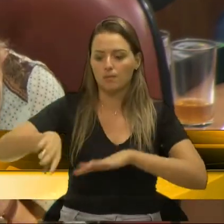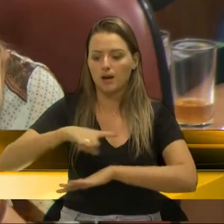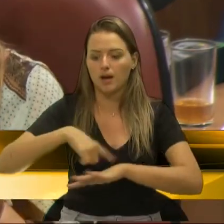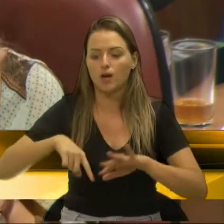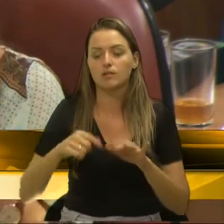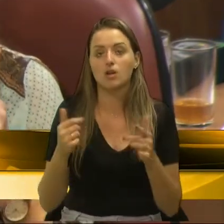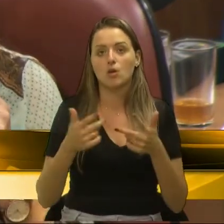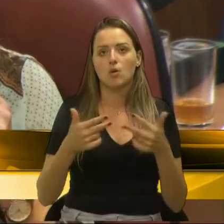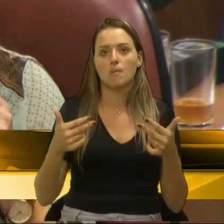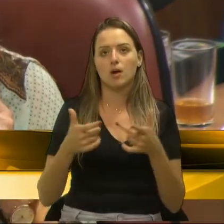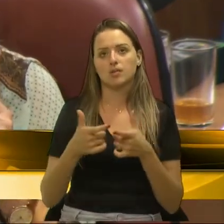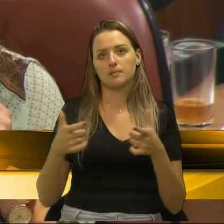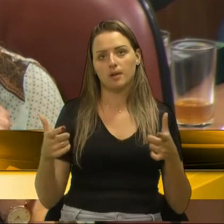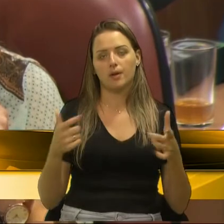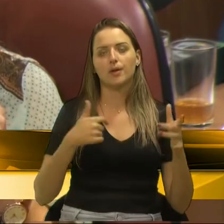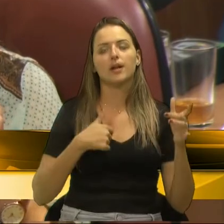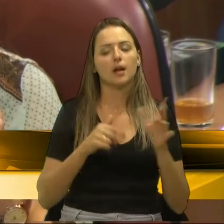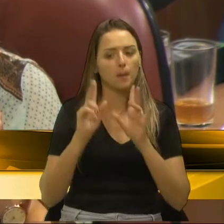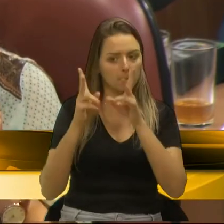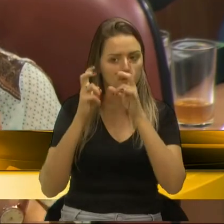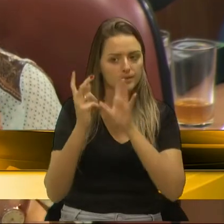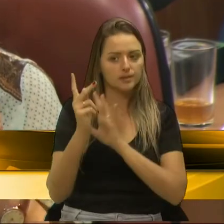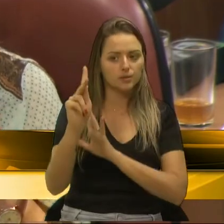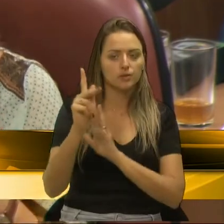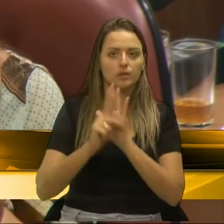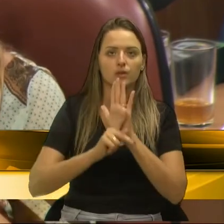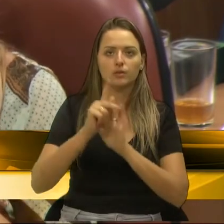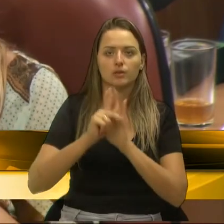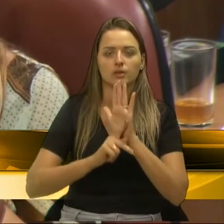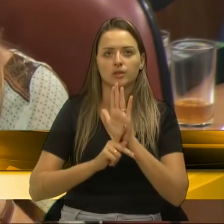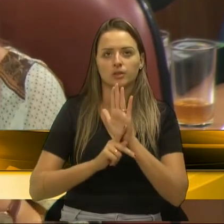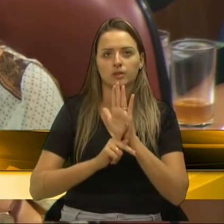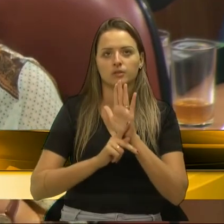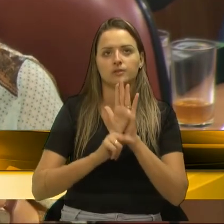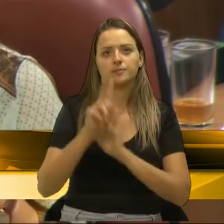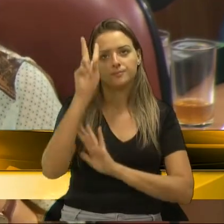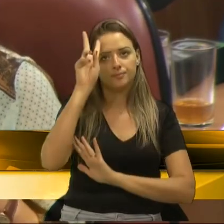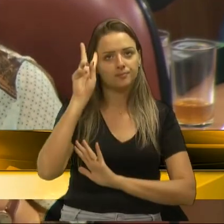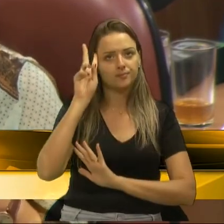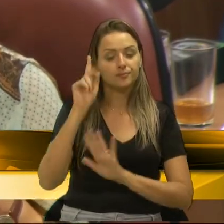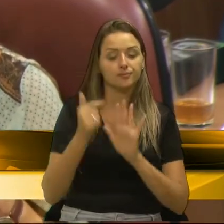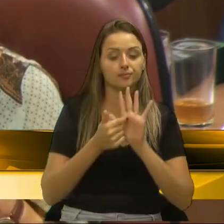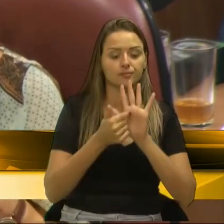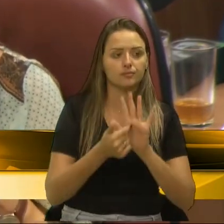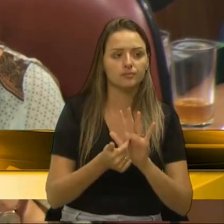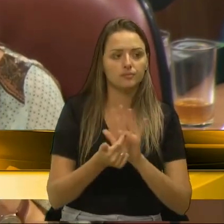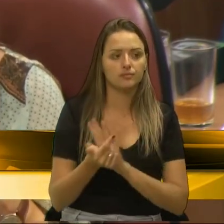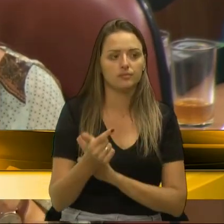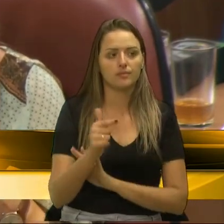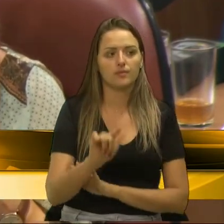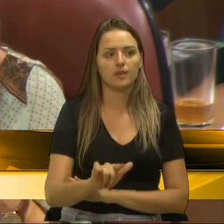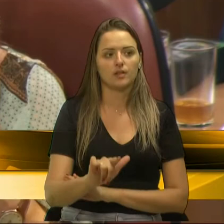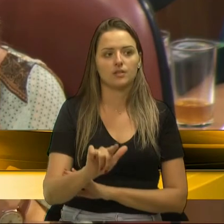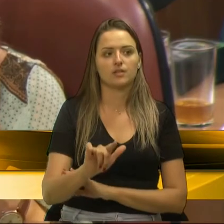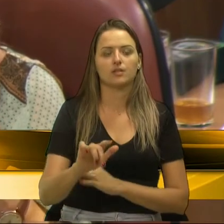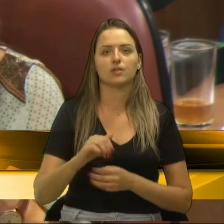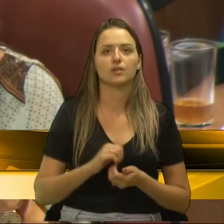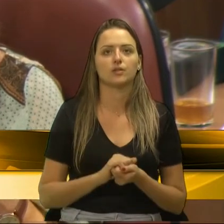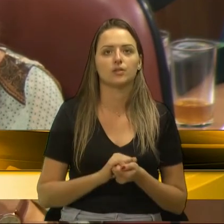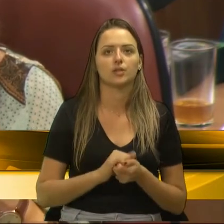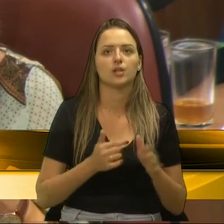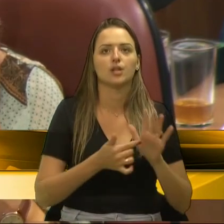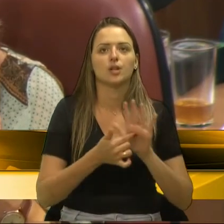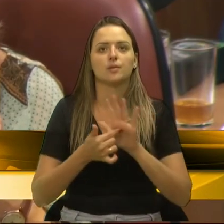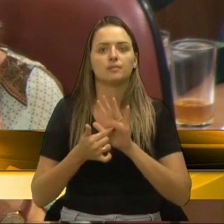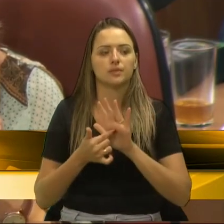ampla. Então, eu vejo que esse seu projeto, ele nos ajuda a trazer de volta e divulgar a existência